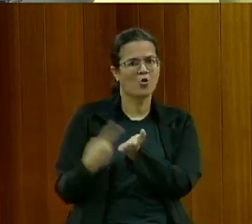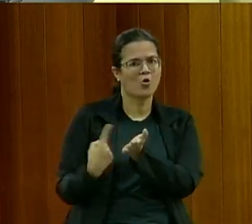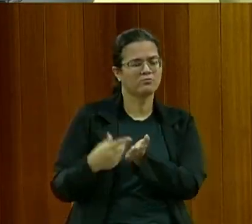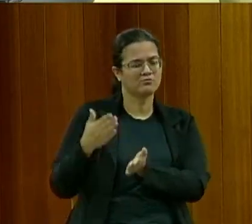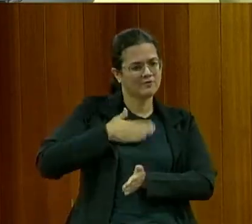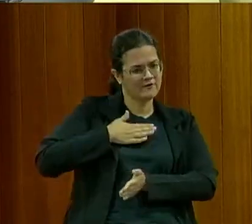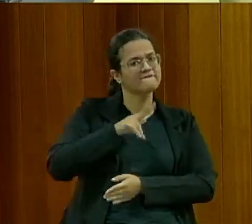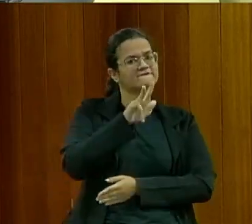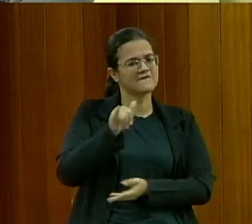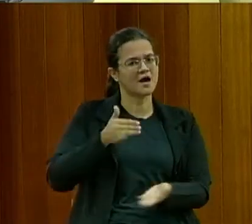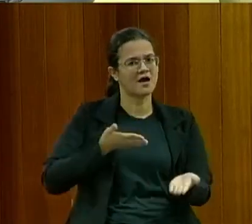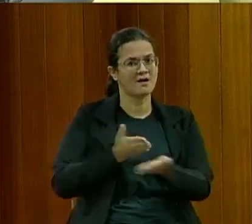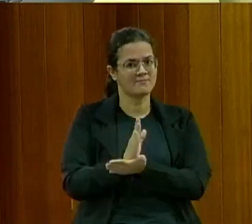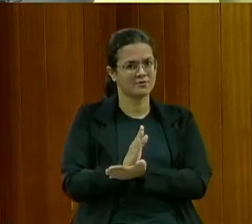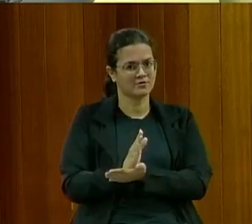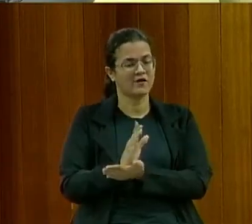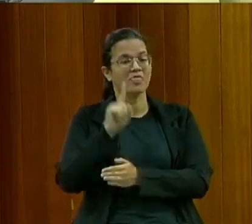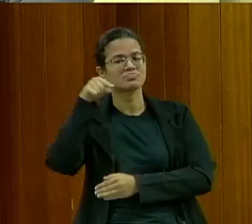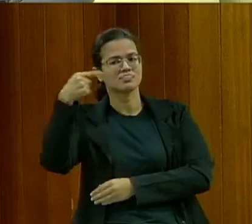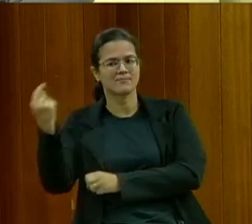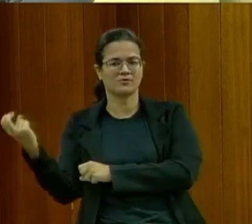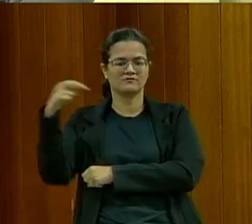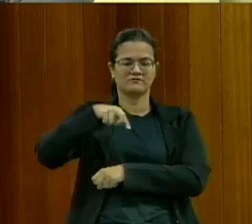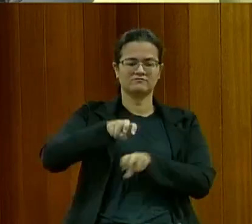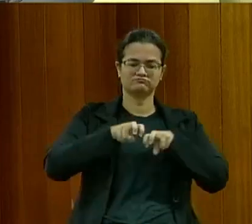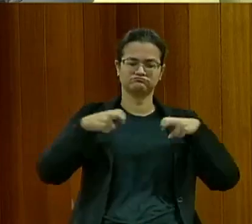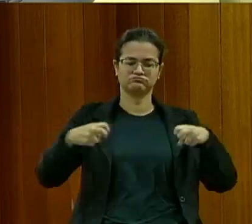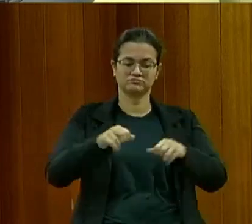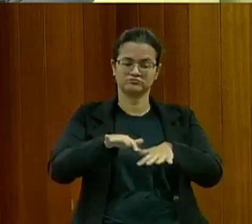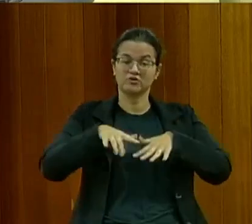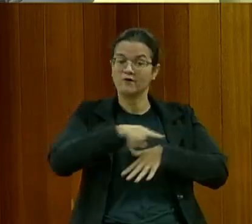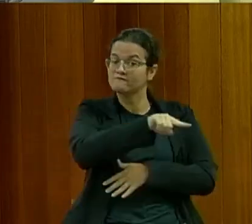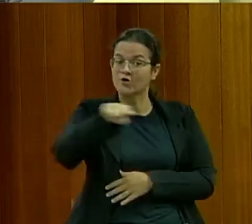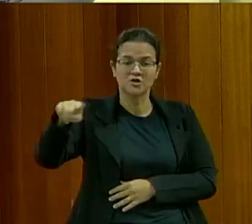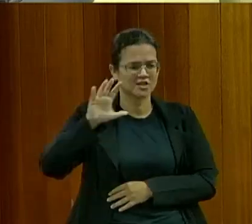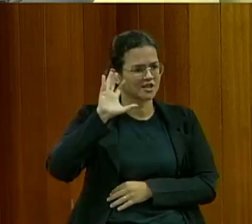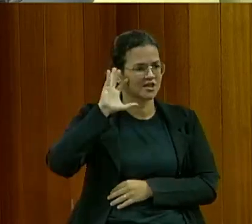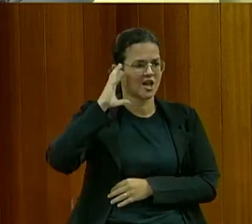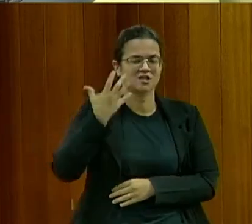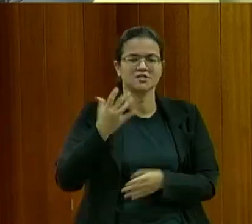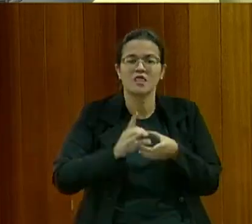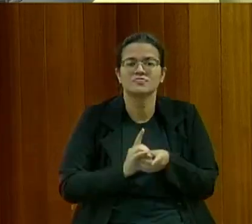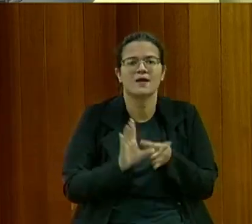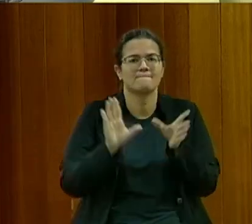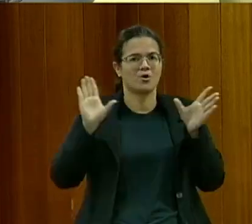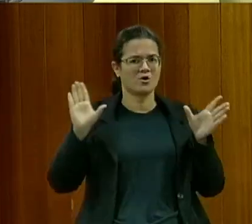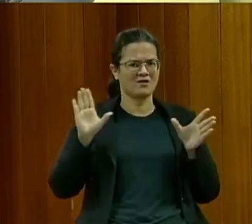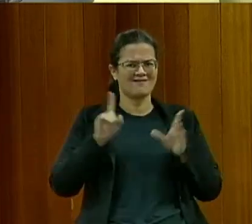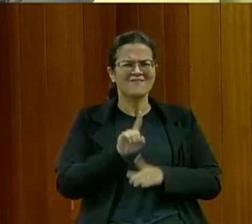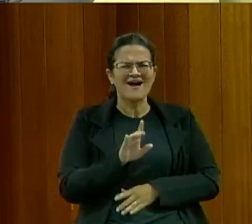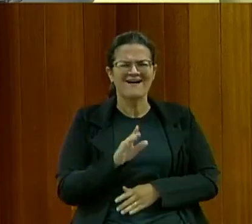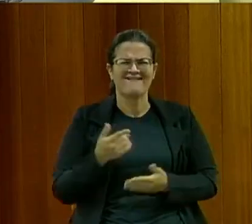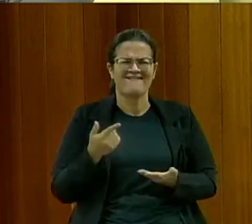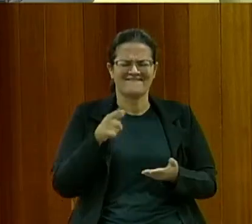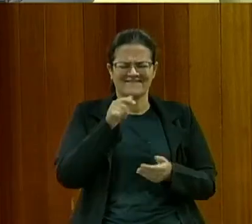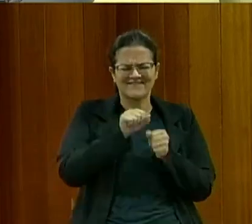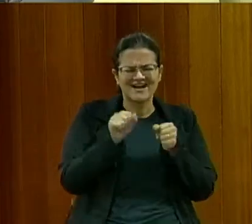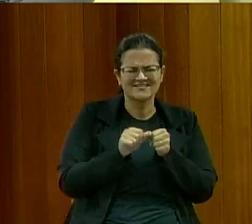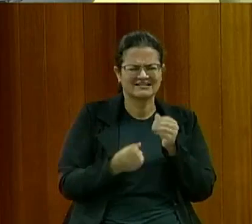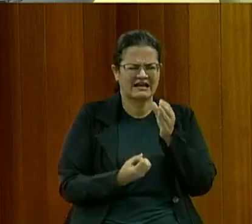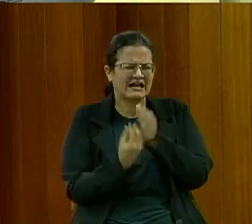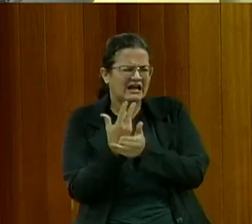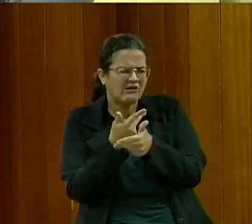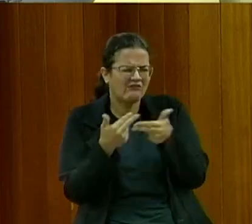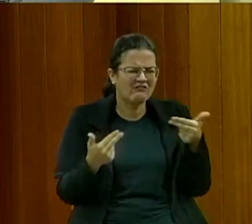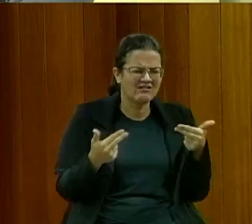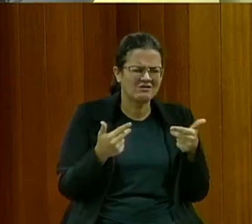para o plenário. Os senhores decidem democraticamente. Agora, não vamos criar, Não vamos criar situação desnecessária, não. É isso